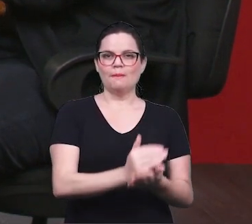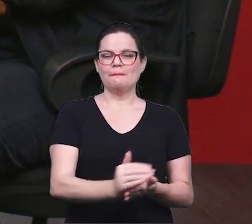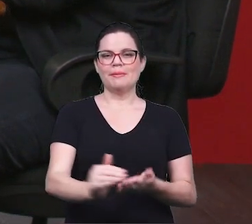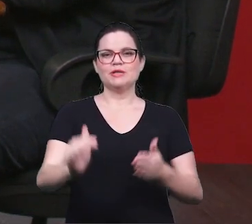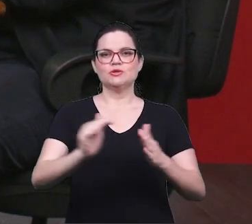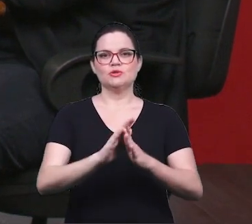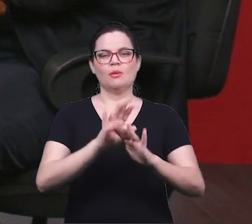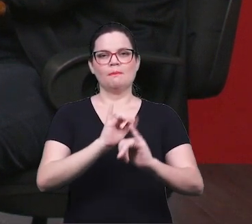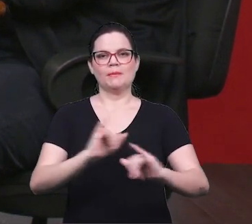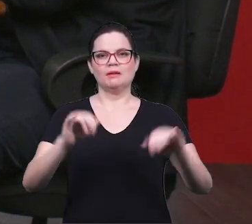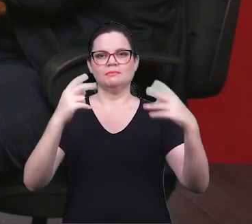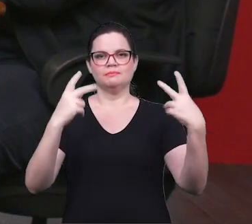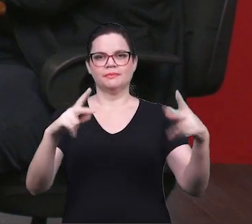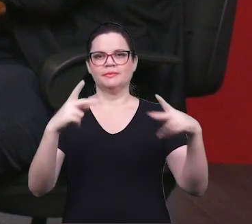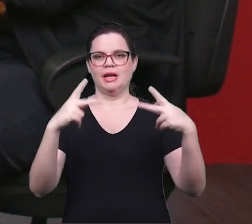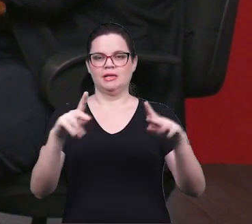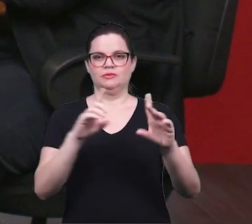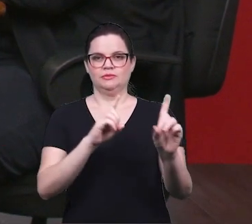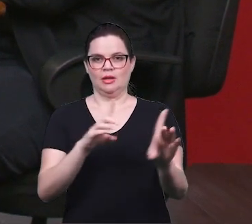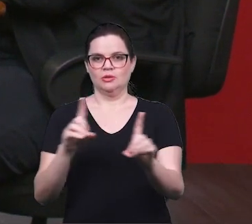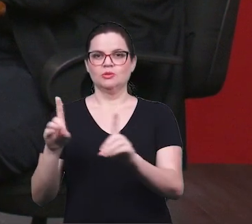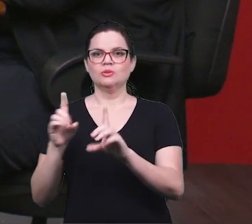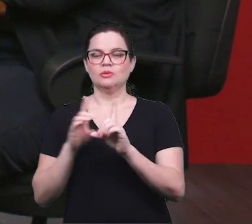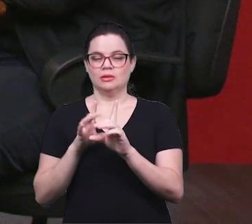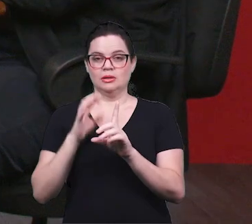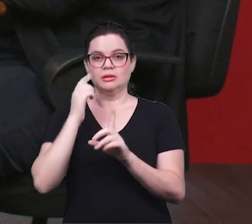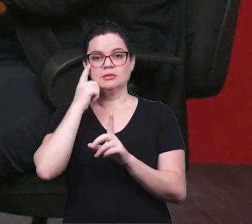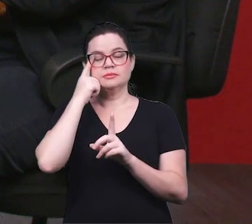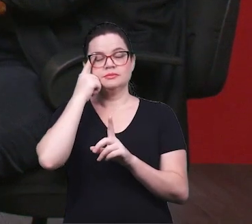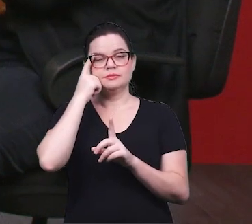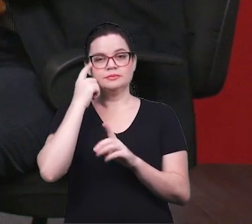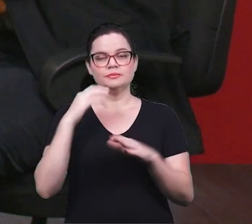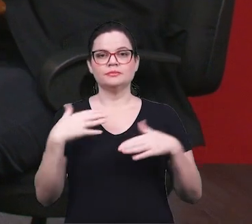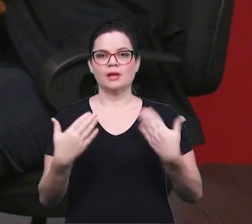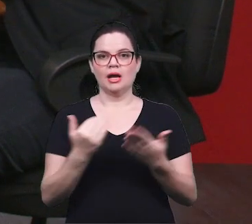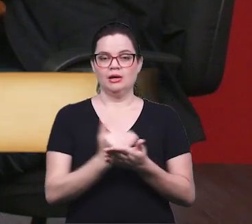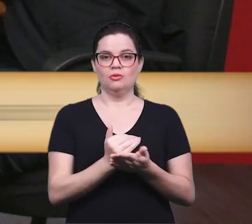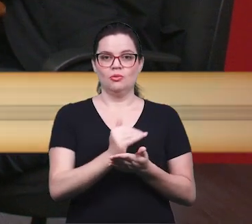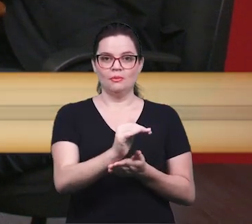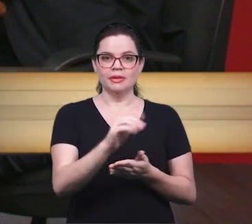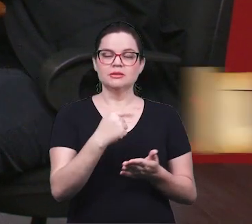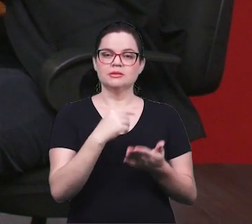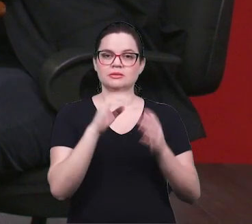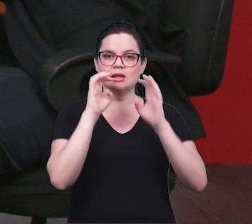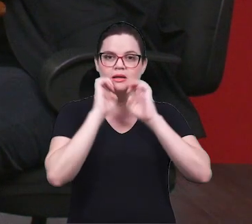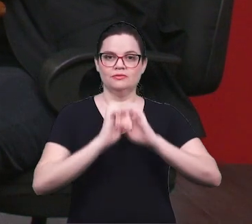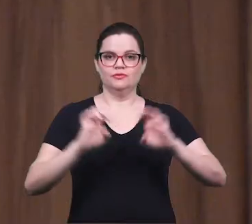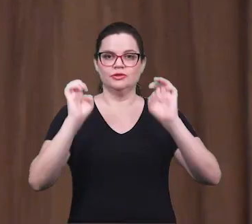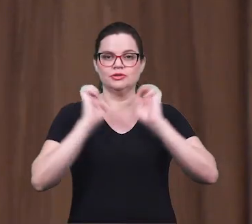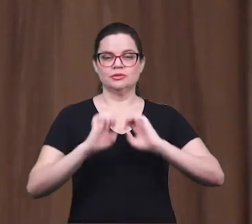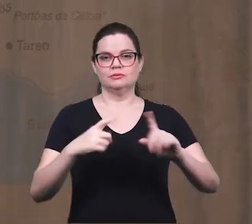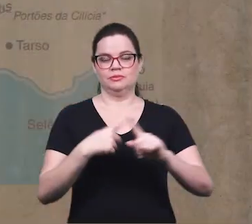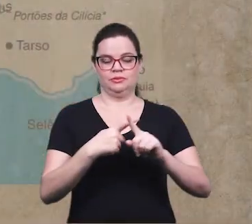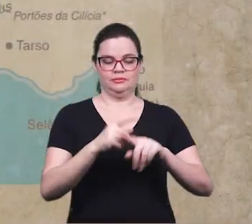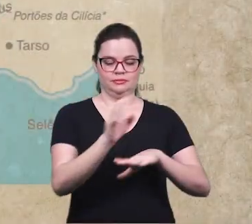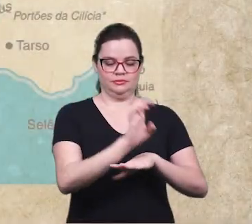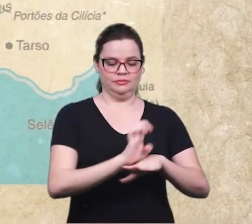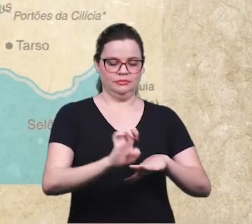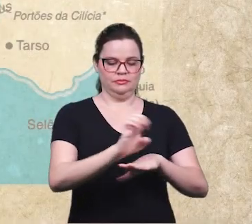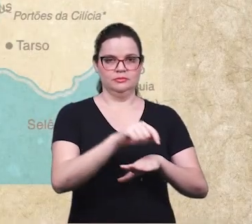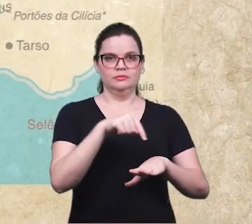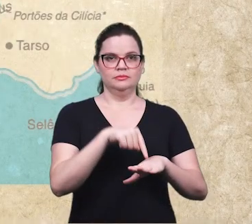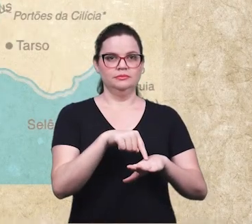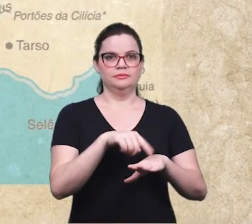é nesse momento em que a evangelização, vamos lembrar aqui, né? Porque Éfeso está